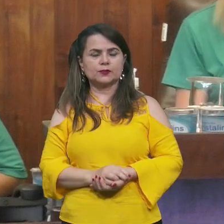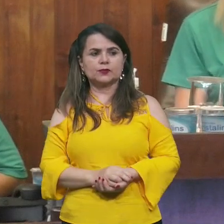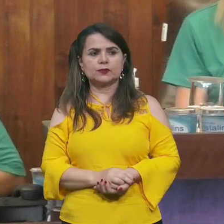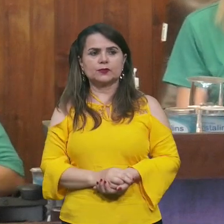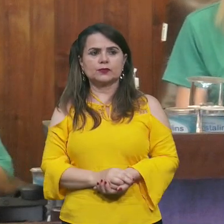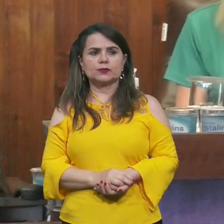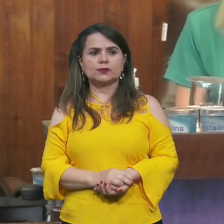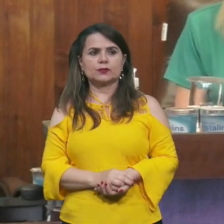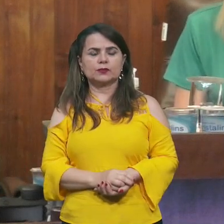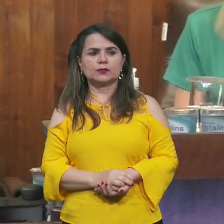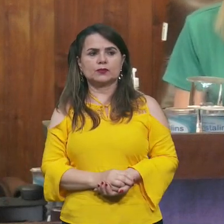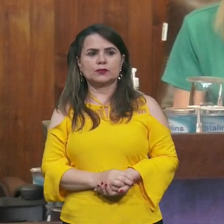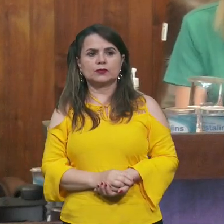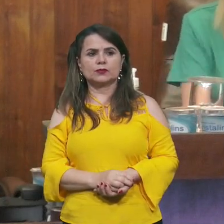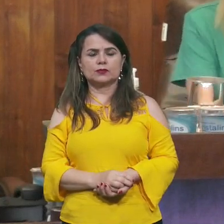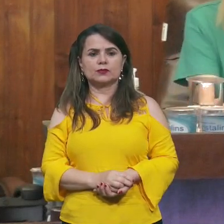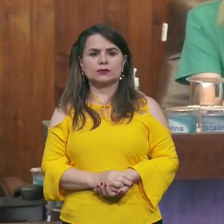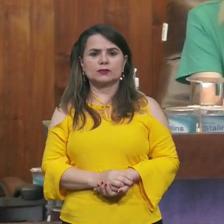Alonso.